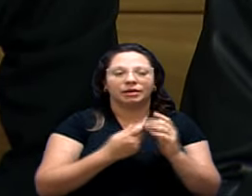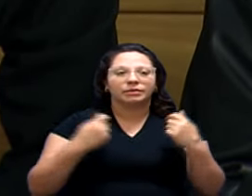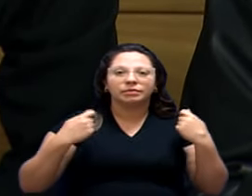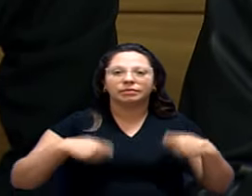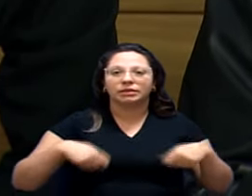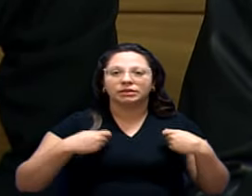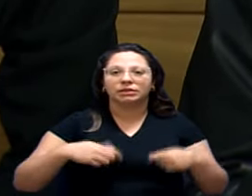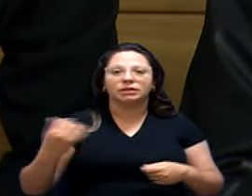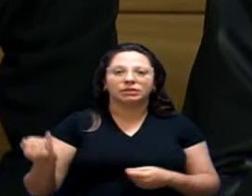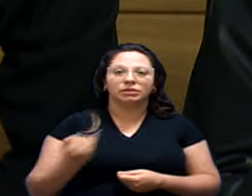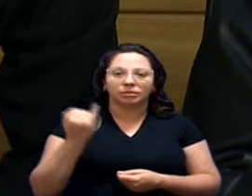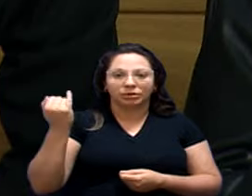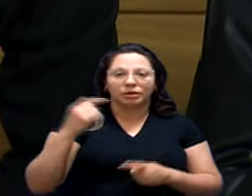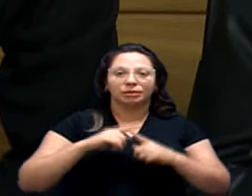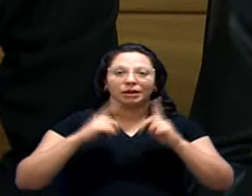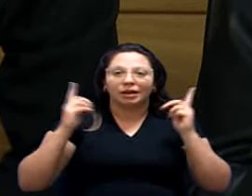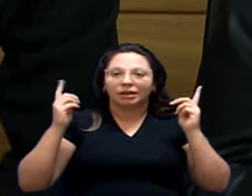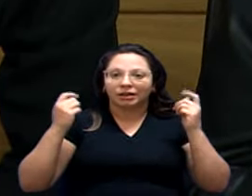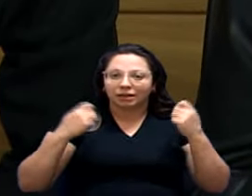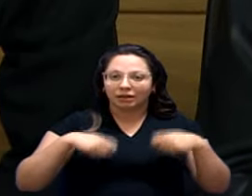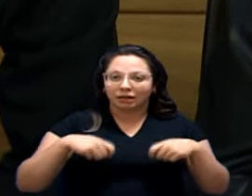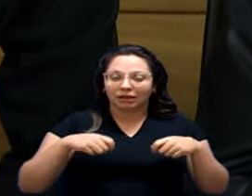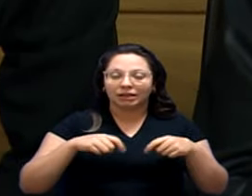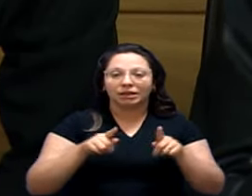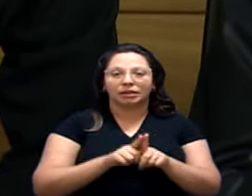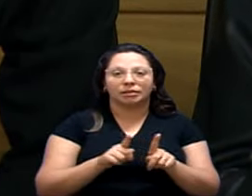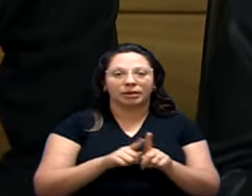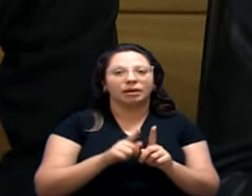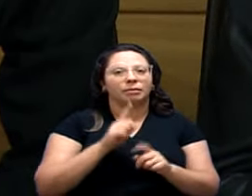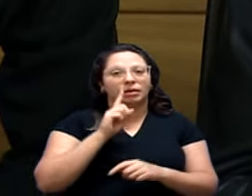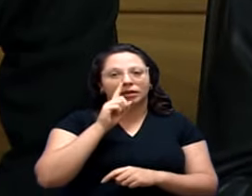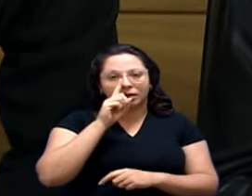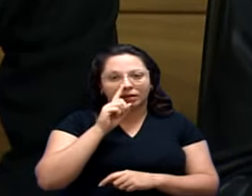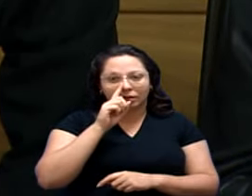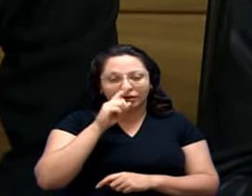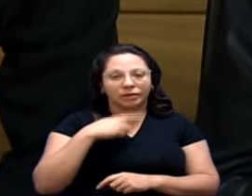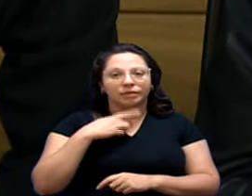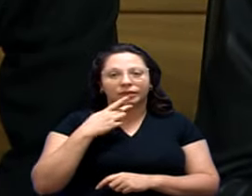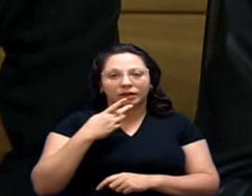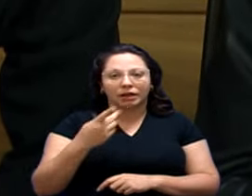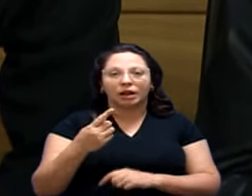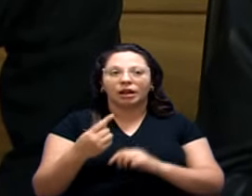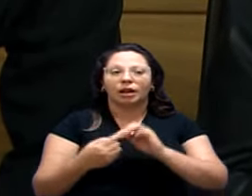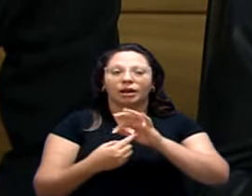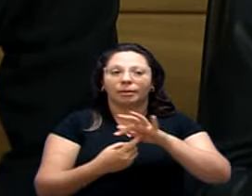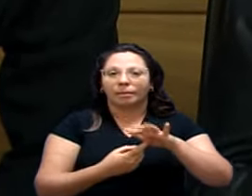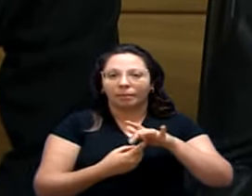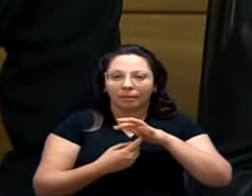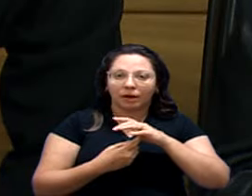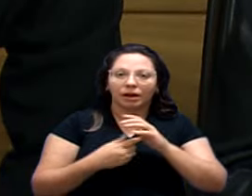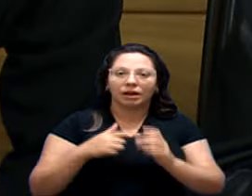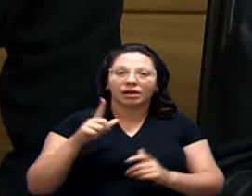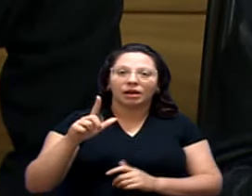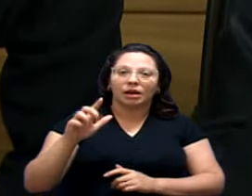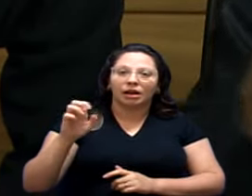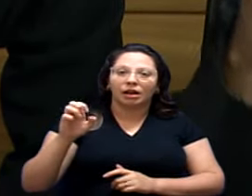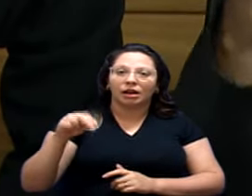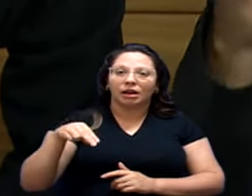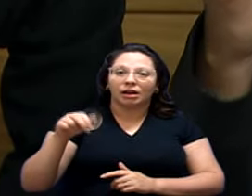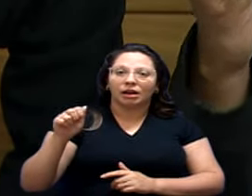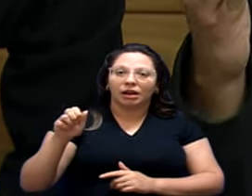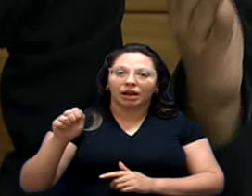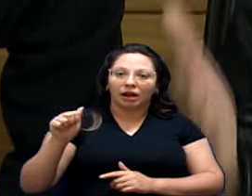desse projeto mas Lembrando que existe vários riscos eu citei o exemplo aqui do Parque que era uma propó Parque Linear de São